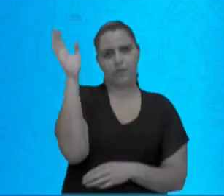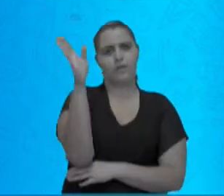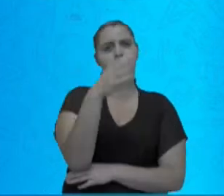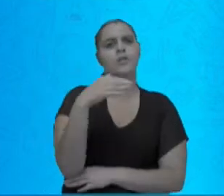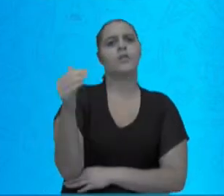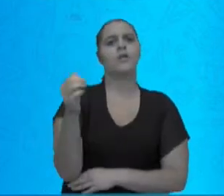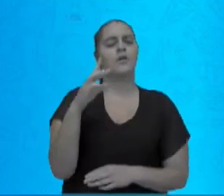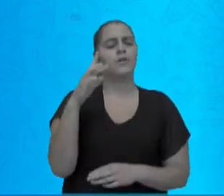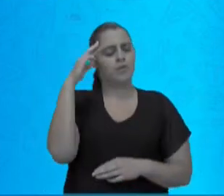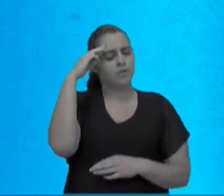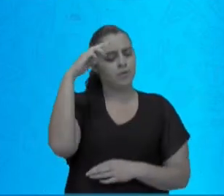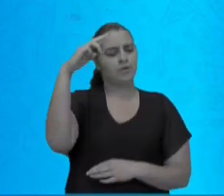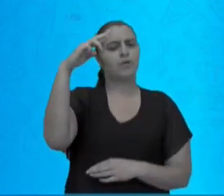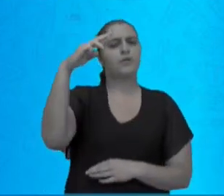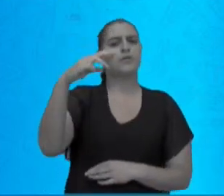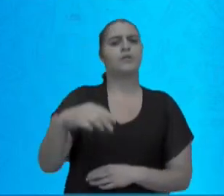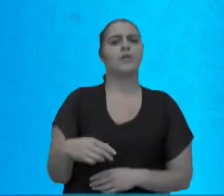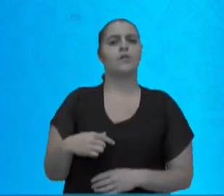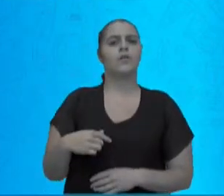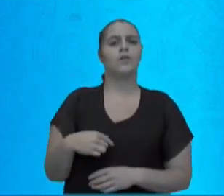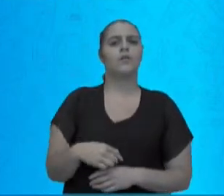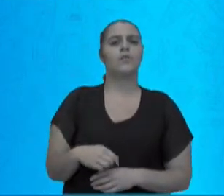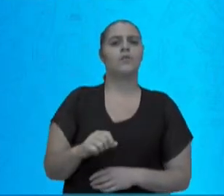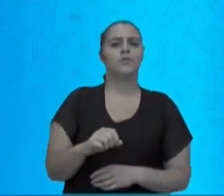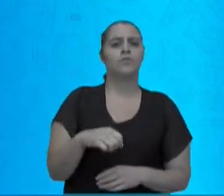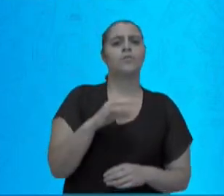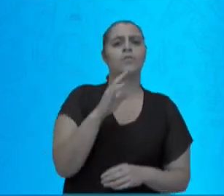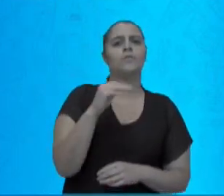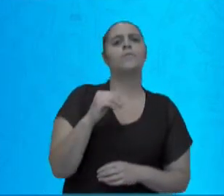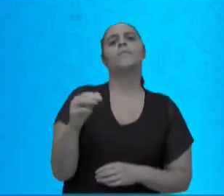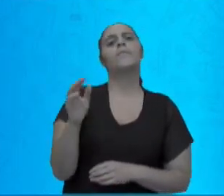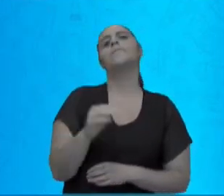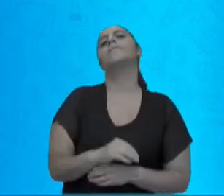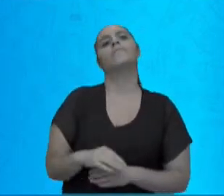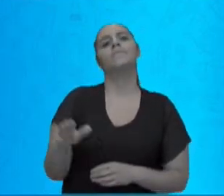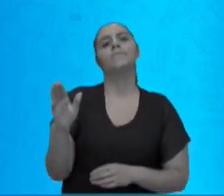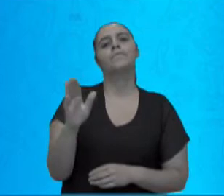a respeitar os nossos símbolos.